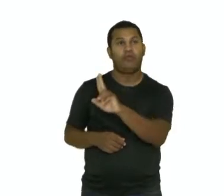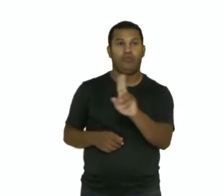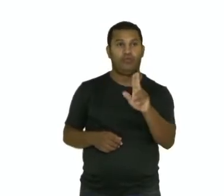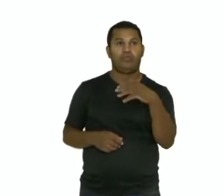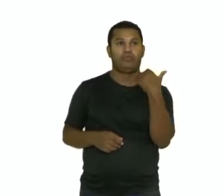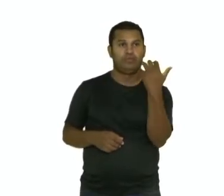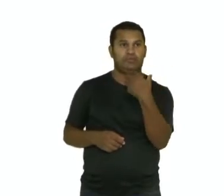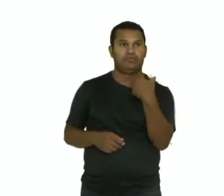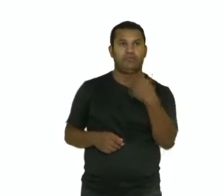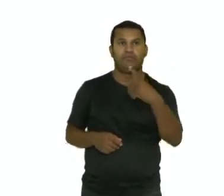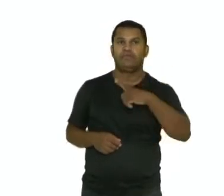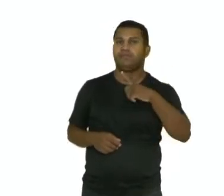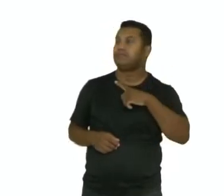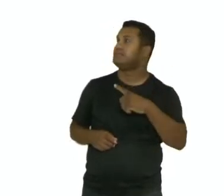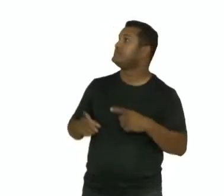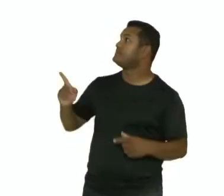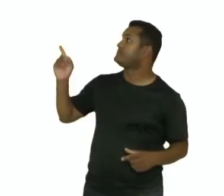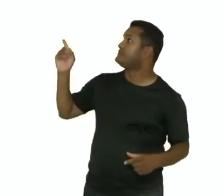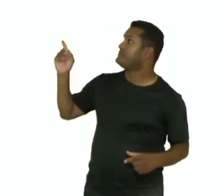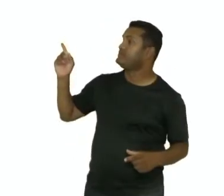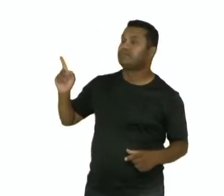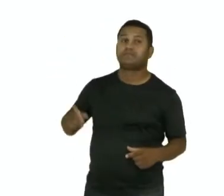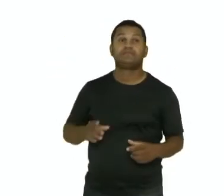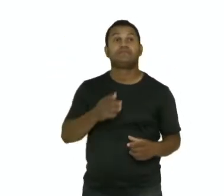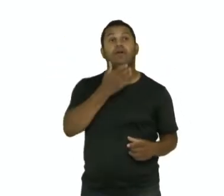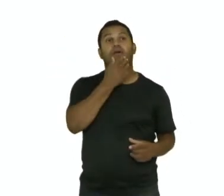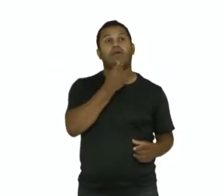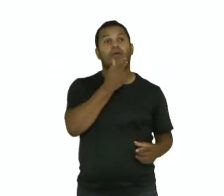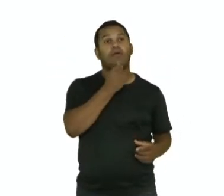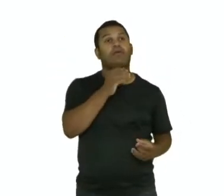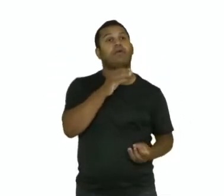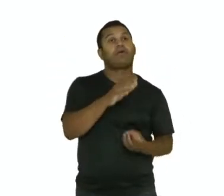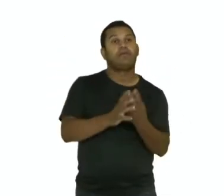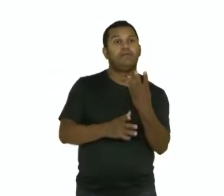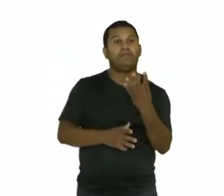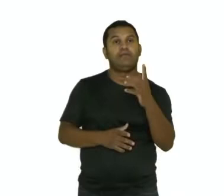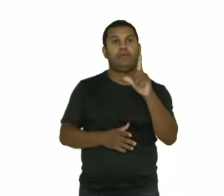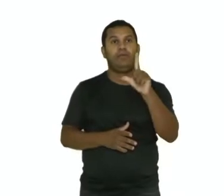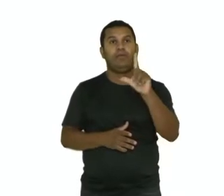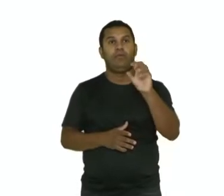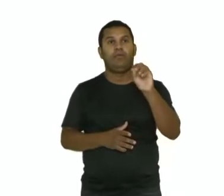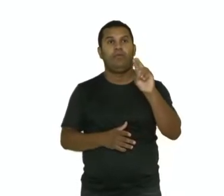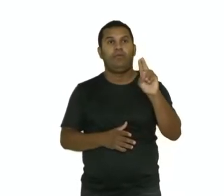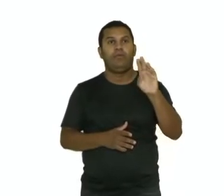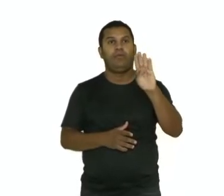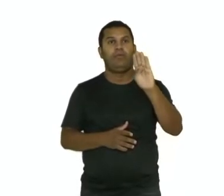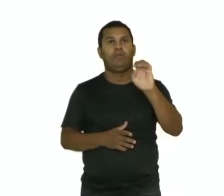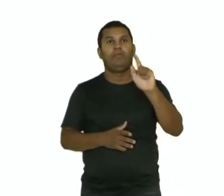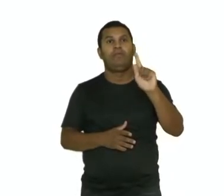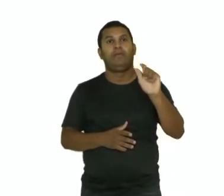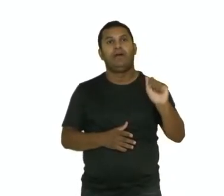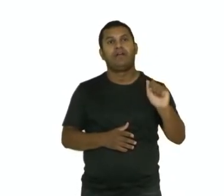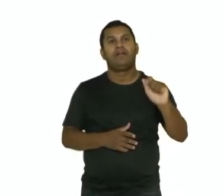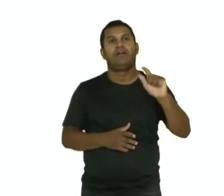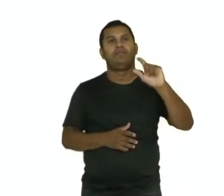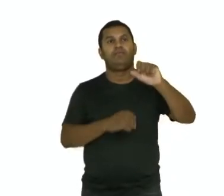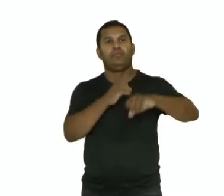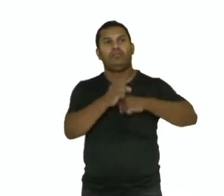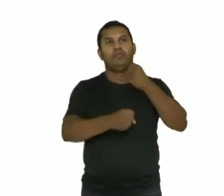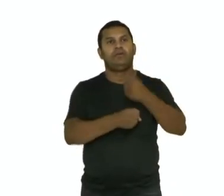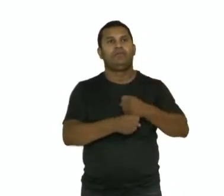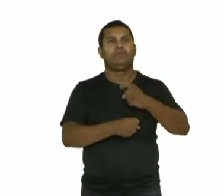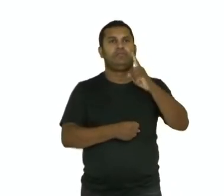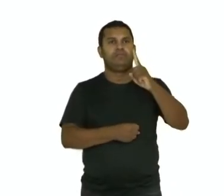foi regravada por Lou Bega em 1999 e acabou sendo um hit nos Estados Unidos, Reino